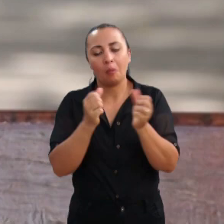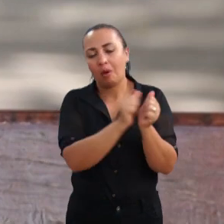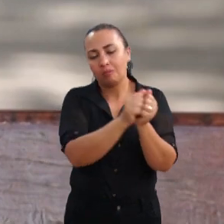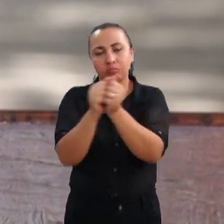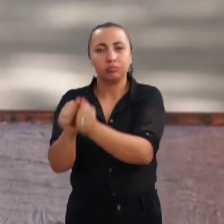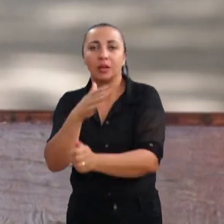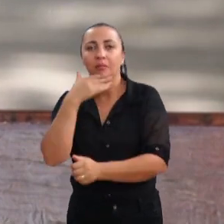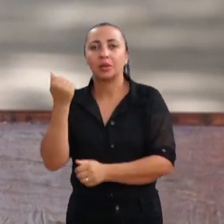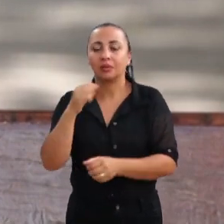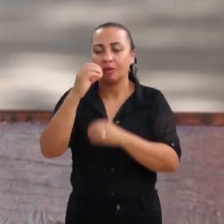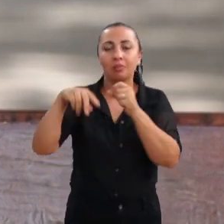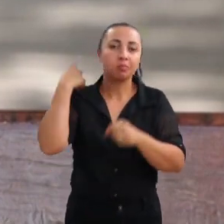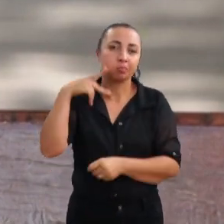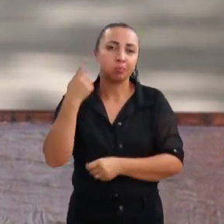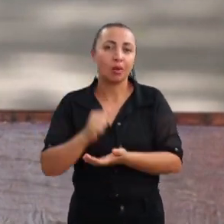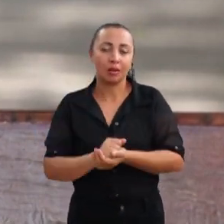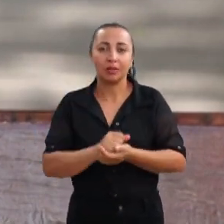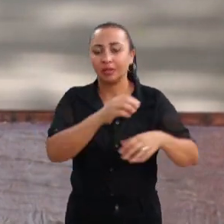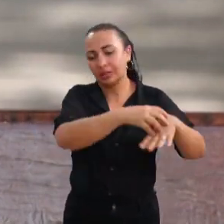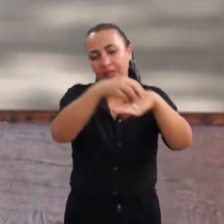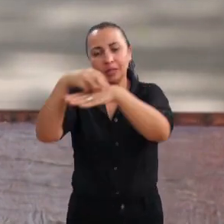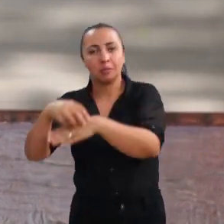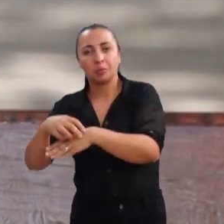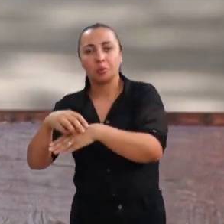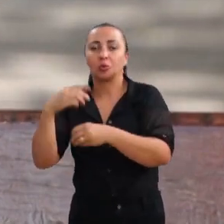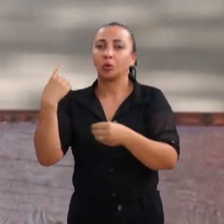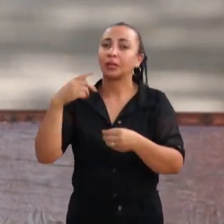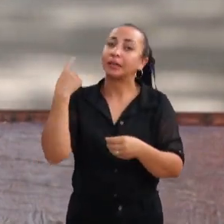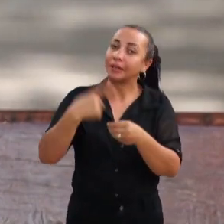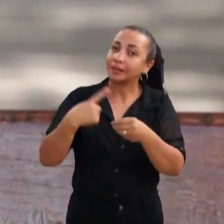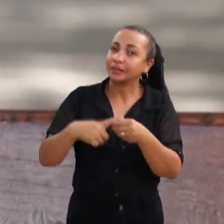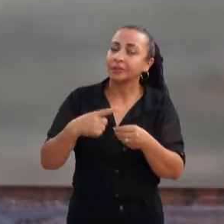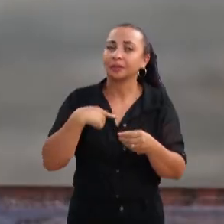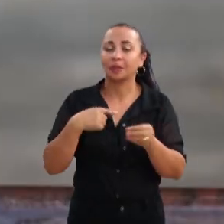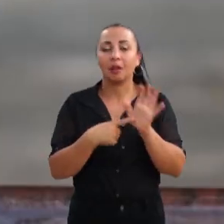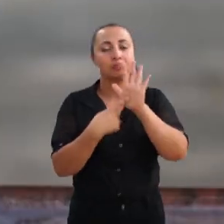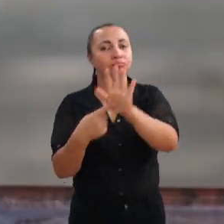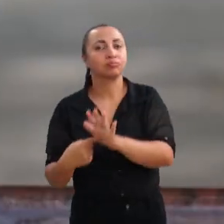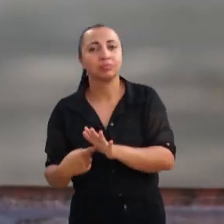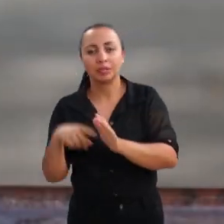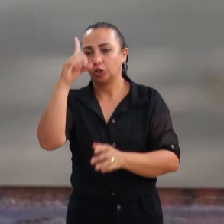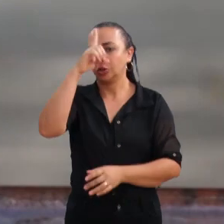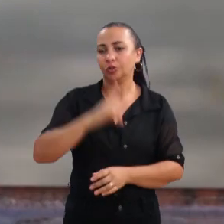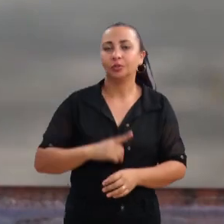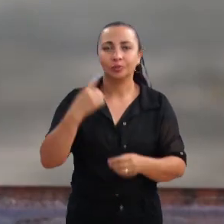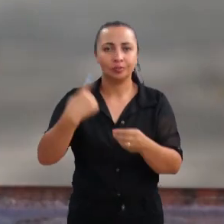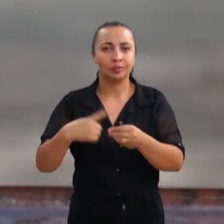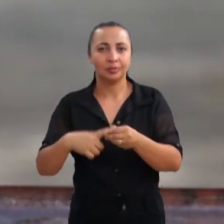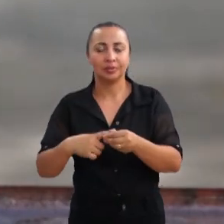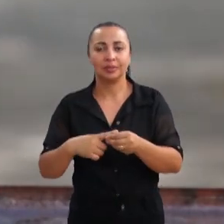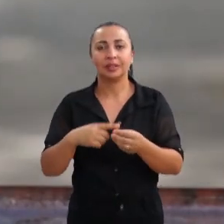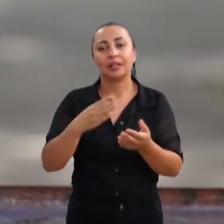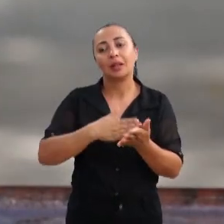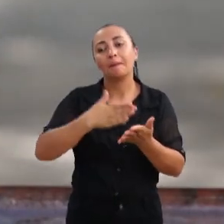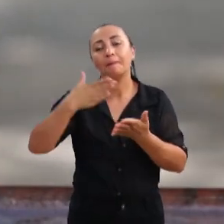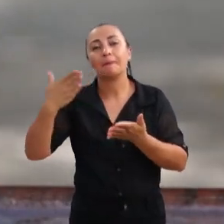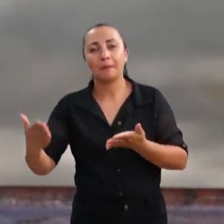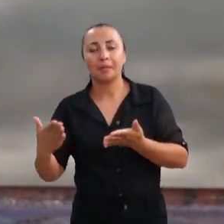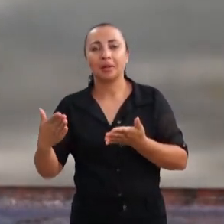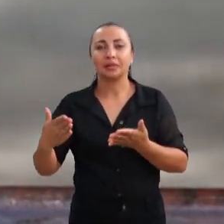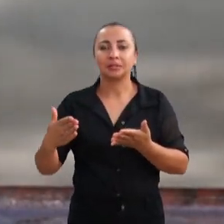de acompanhar e de melhorar essa política pública de mobilidade da cidade. Tem um indicador de direito à cidade a